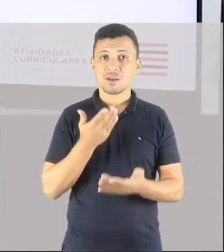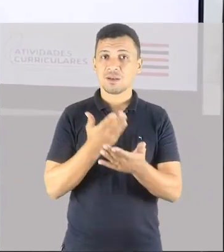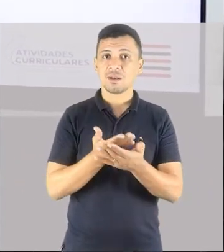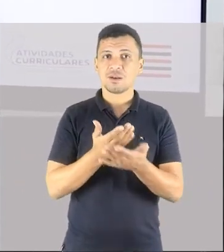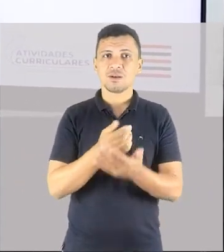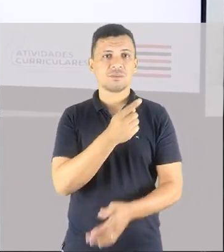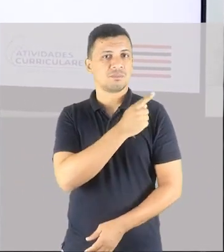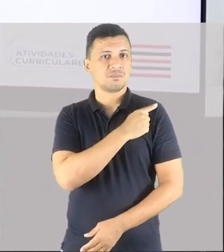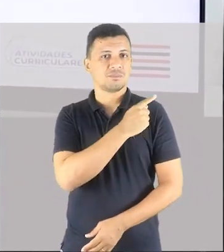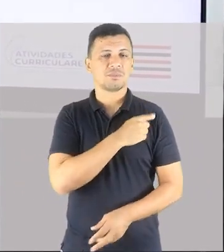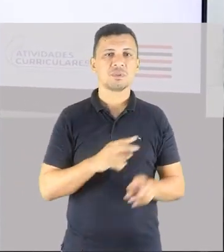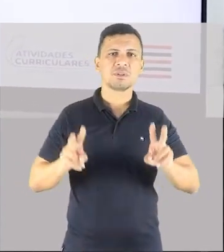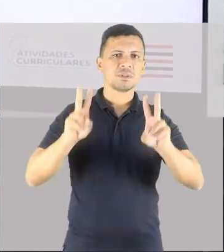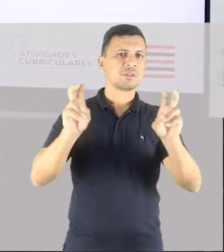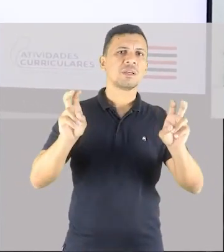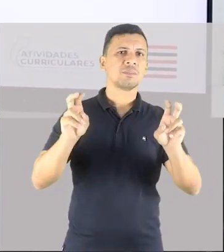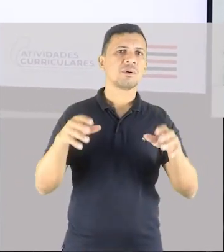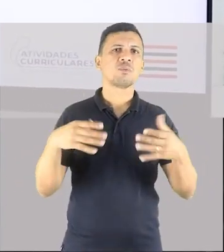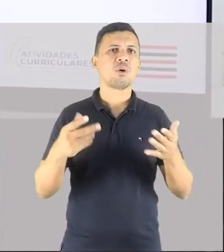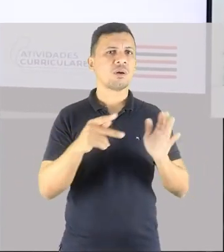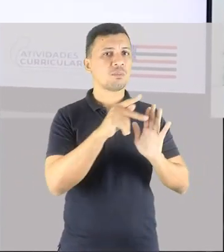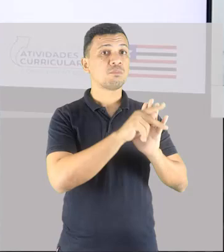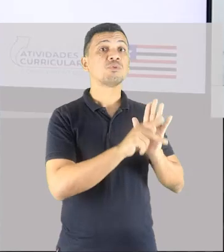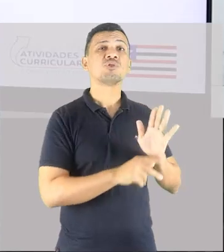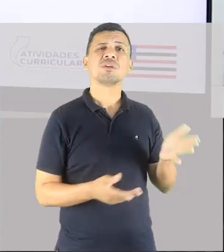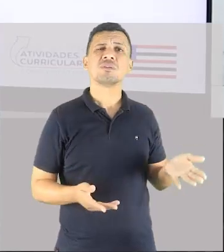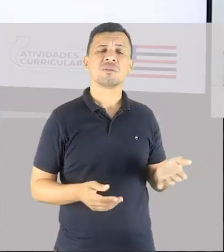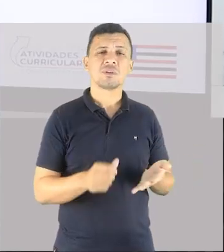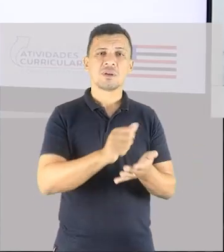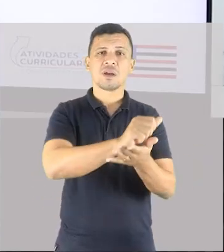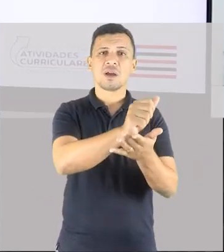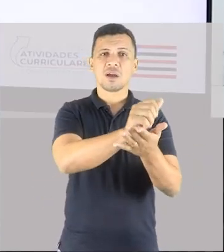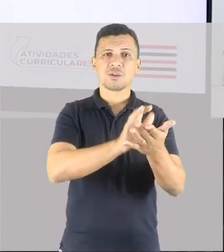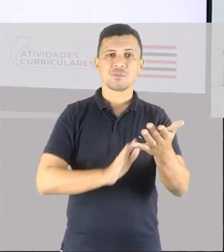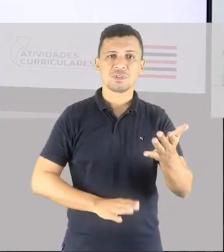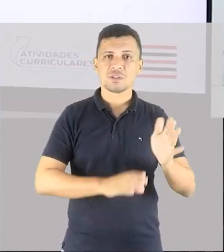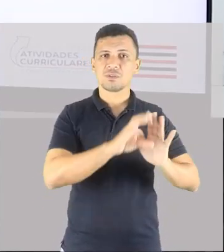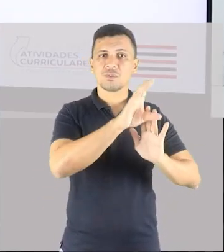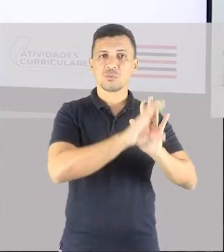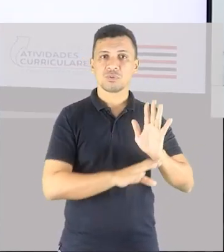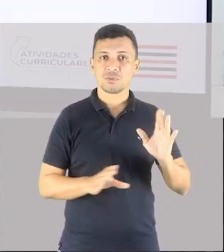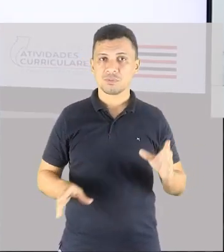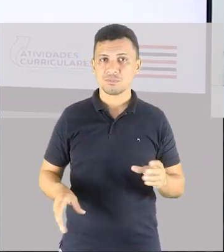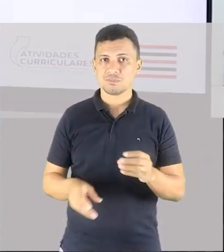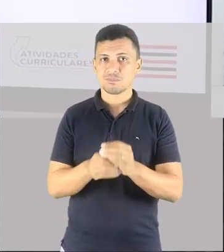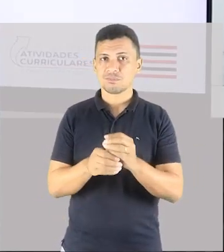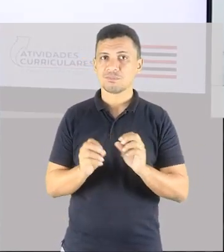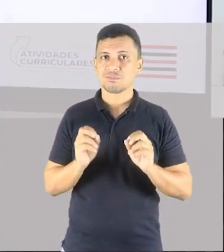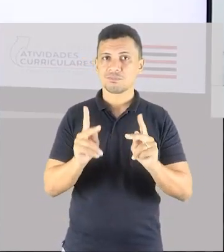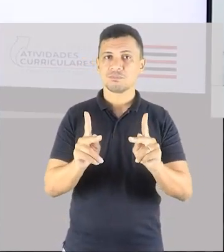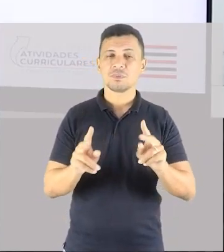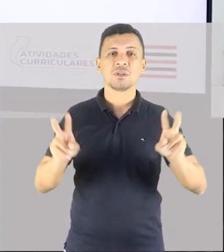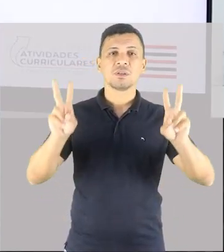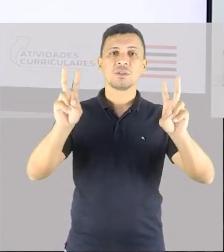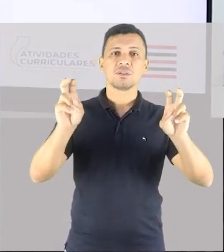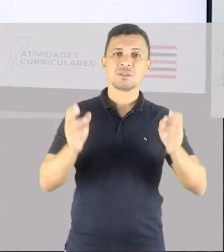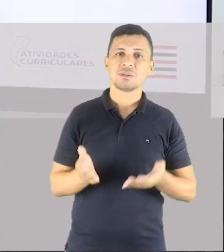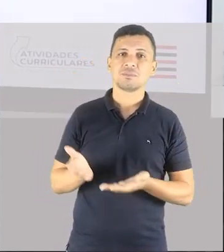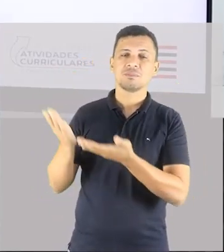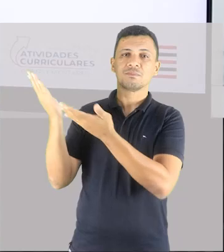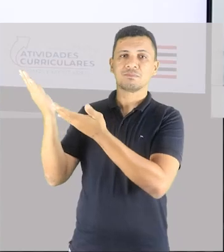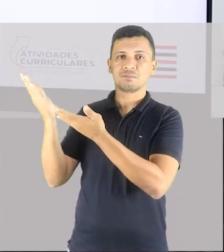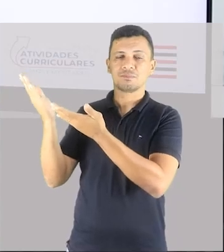o nosso tema? Qual é o nosso projeto? Atividades curriculares complementares, tá bom? E nosso tema, a aula de